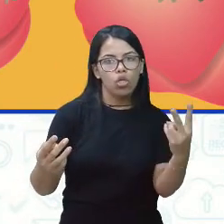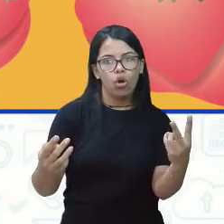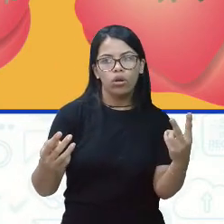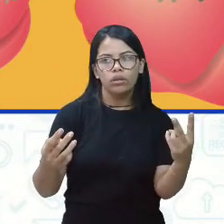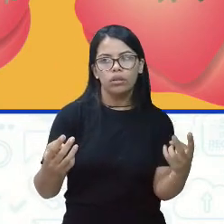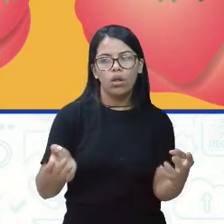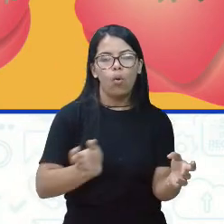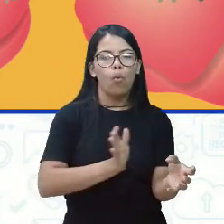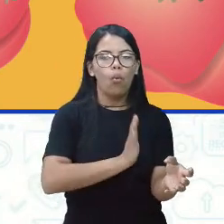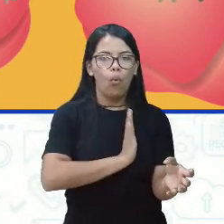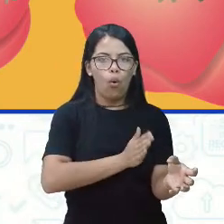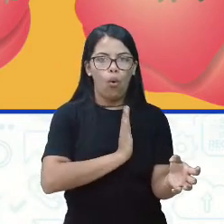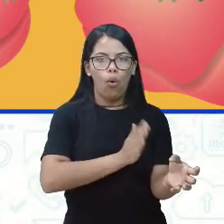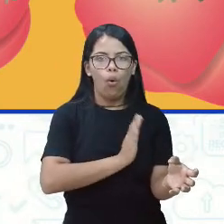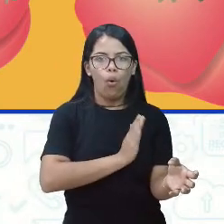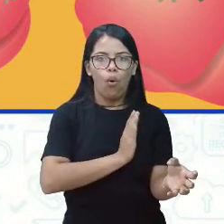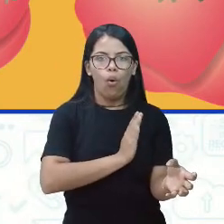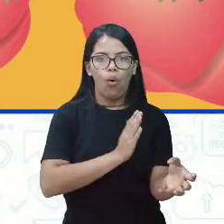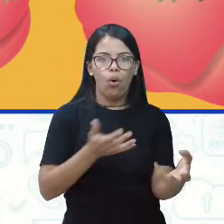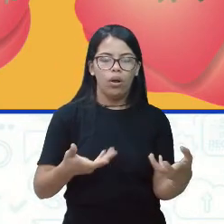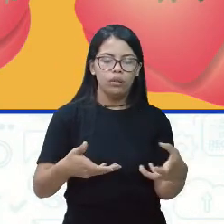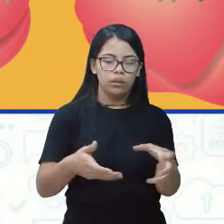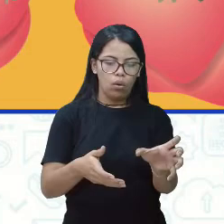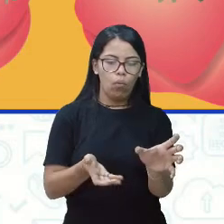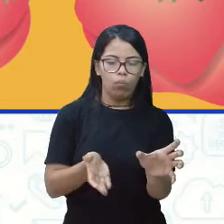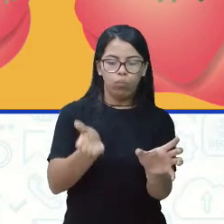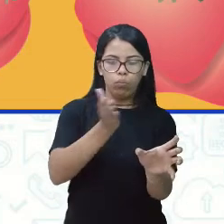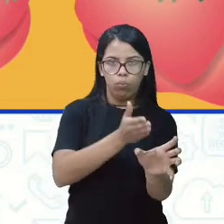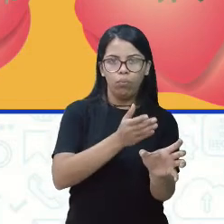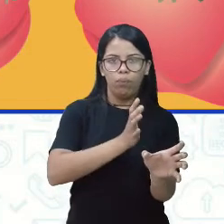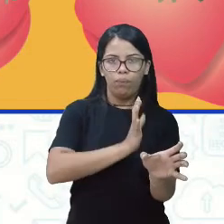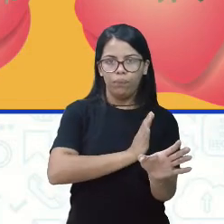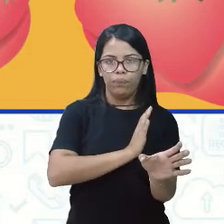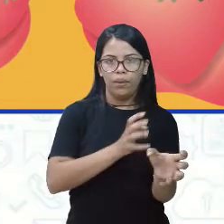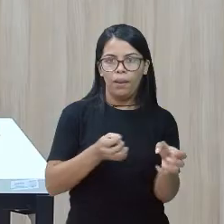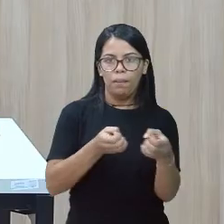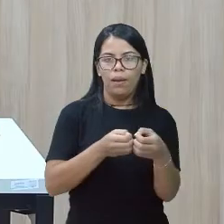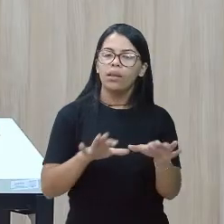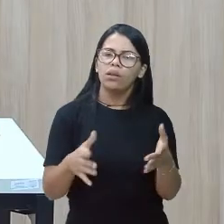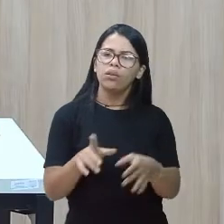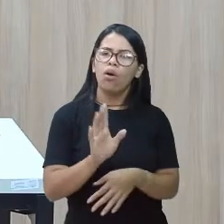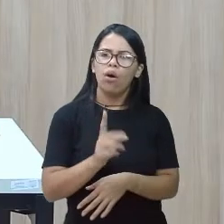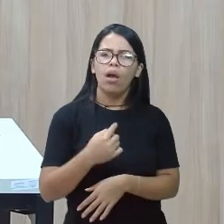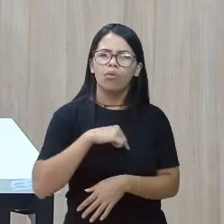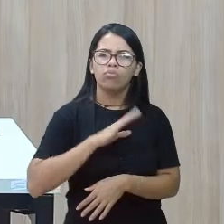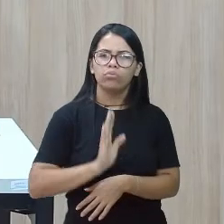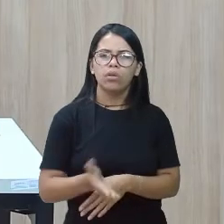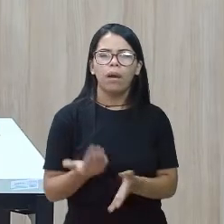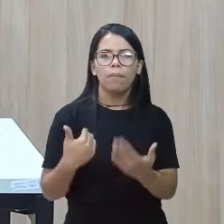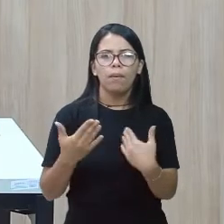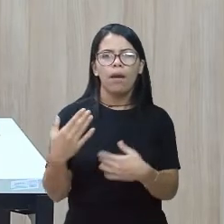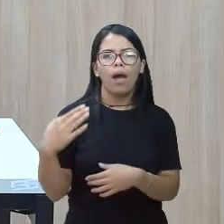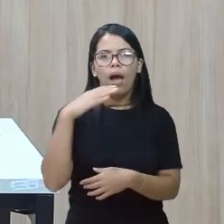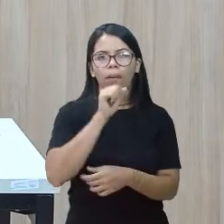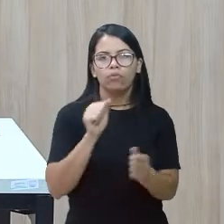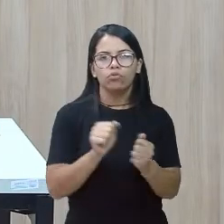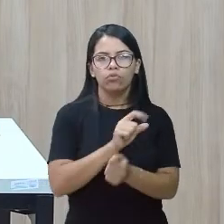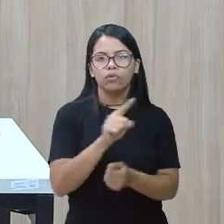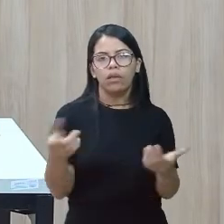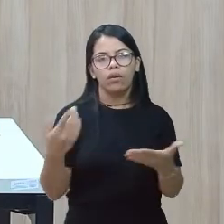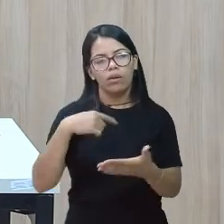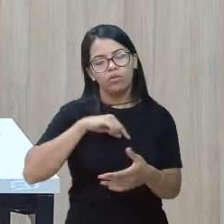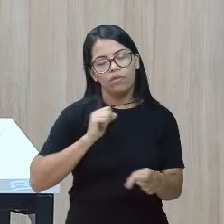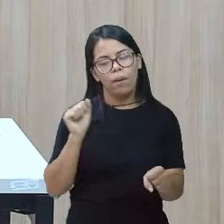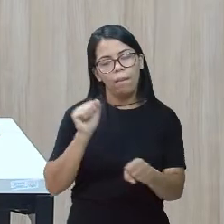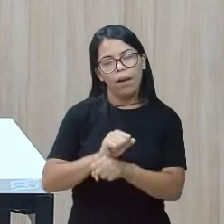está localizado neste lado do corpo. Então, essa parte aí, eu já conversei bem rapidinho com vocês. E agora a gente vai parar um pouquinho para a